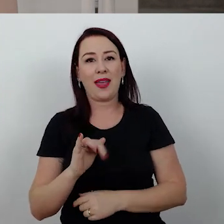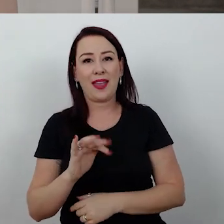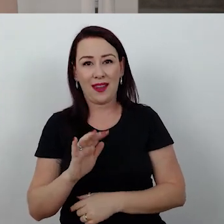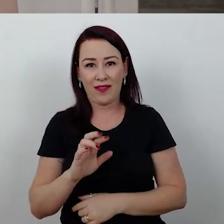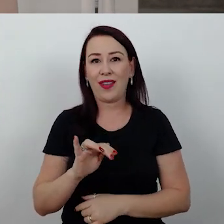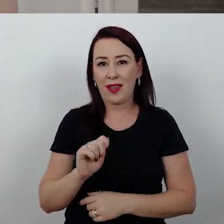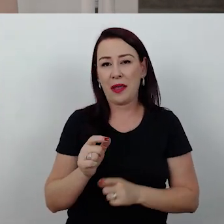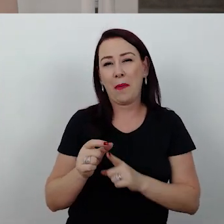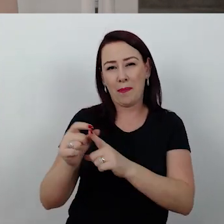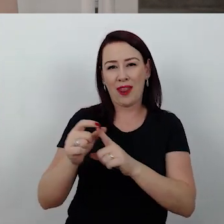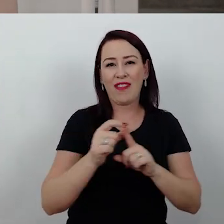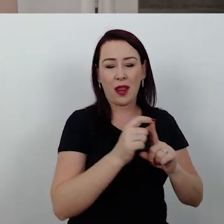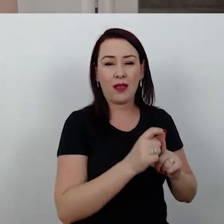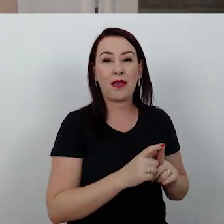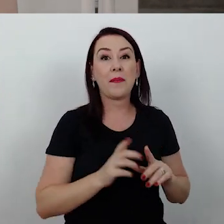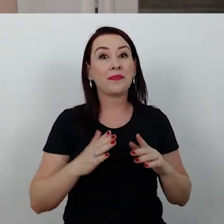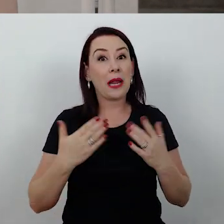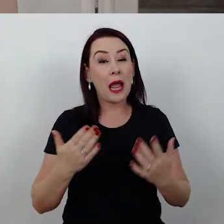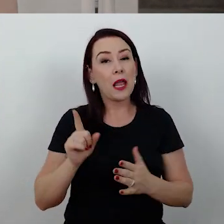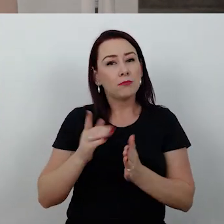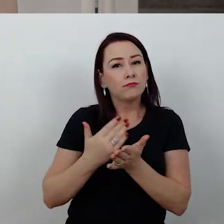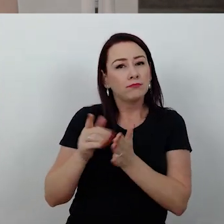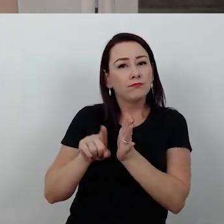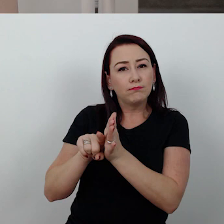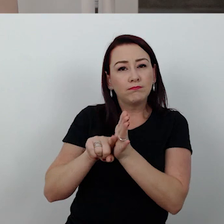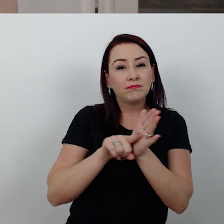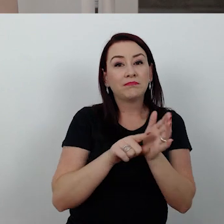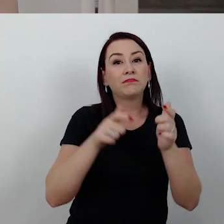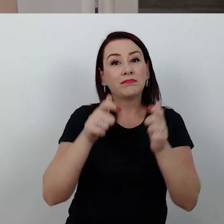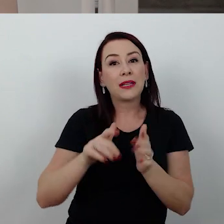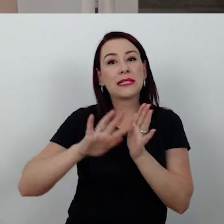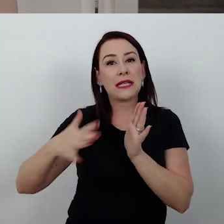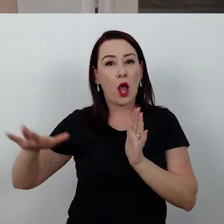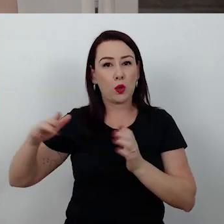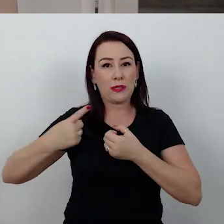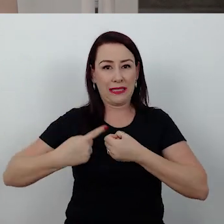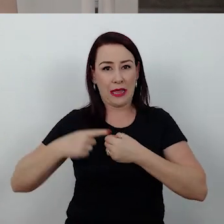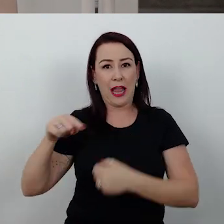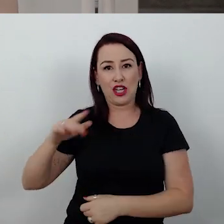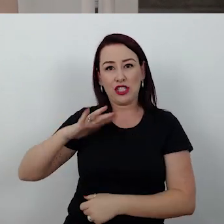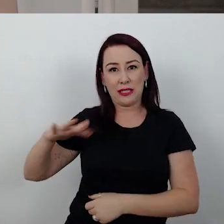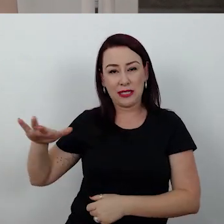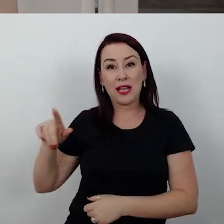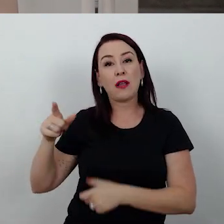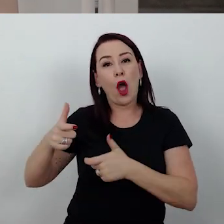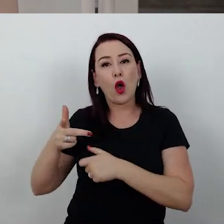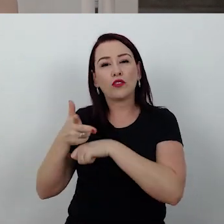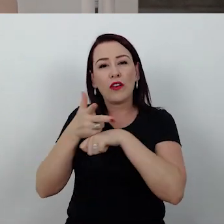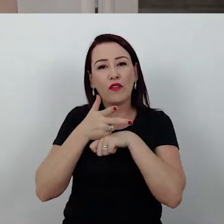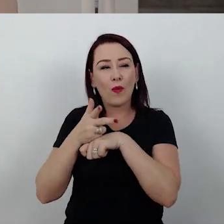E aí eu, então, comecei um trabalho de pesquisa de atores nas periferias da Baixada Santista, que era onde a gente ia rodar o